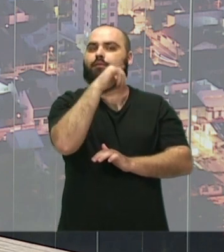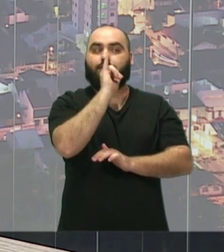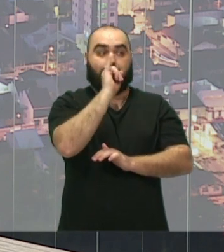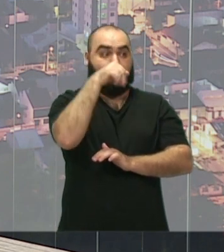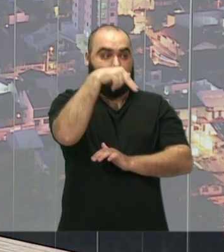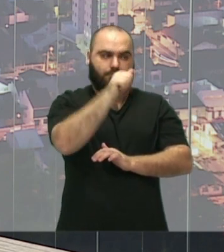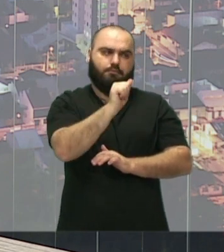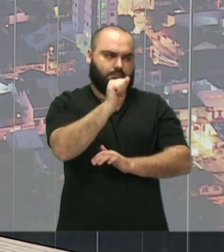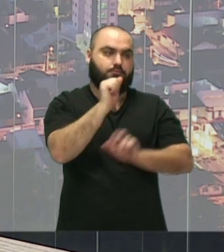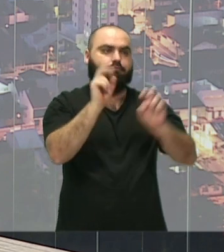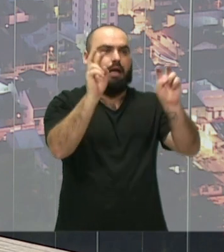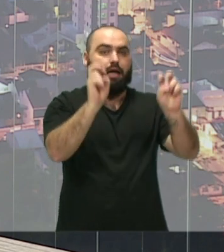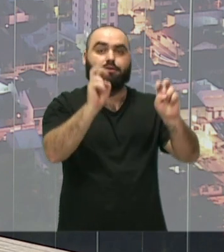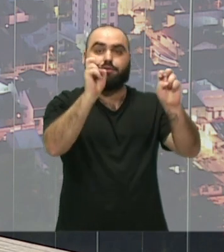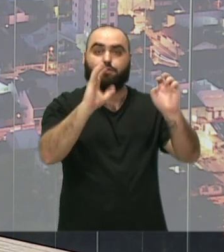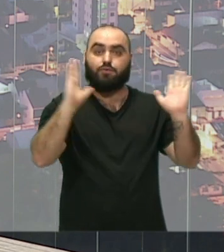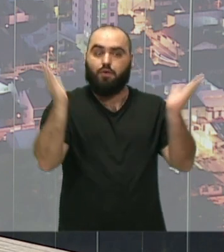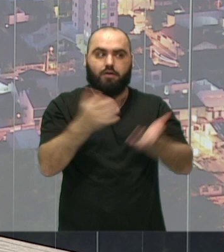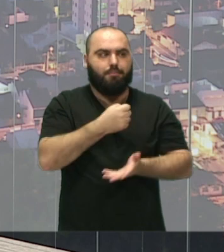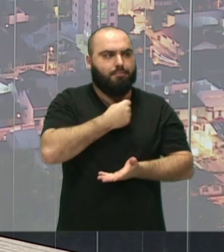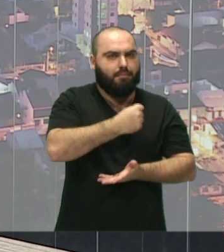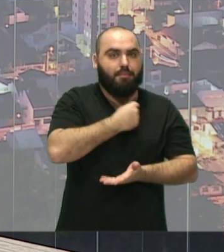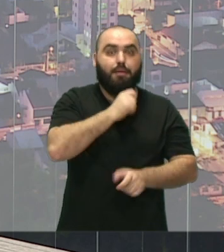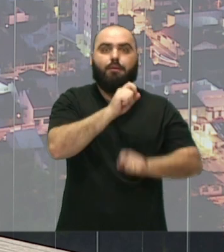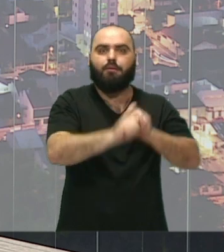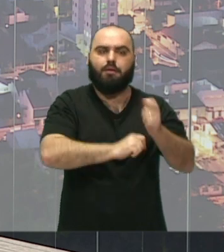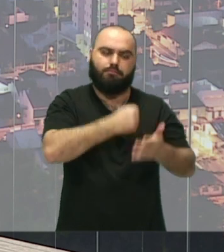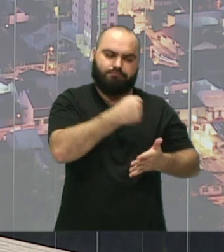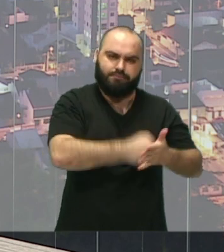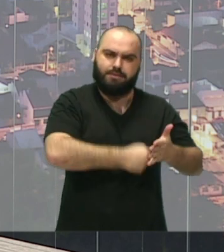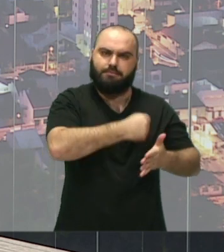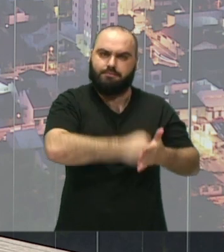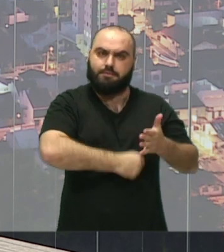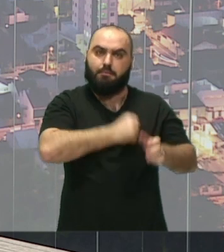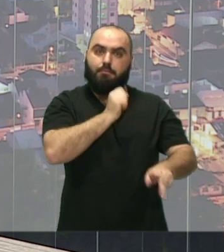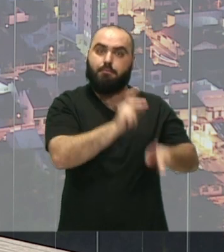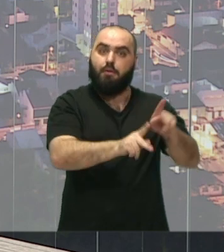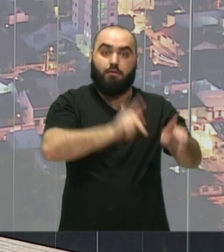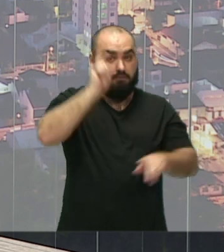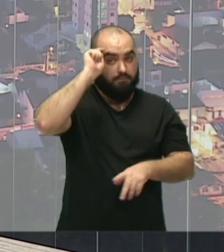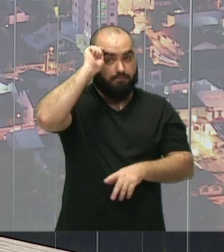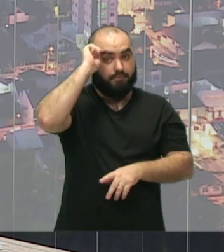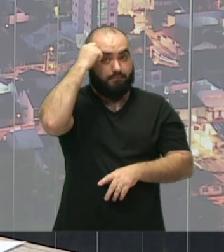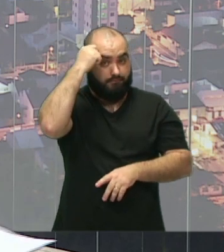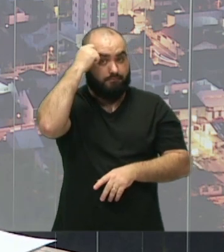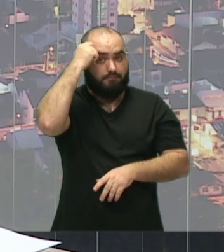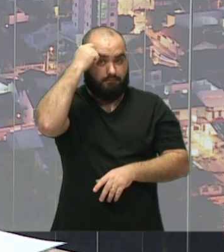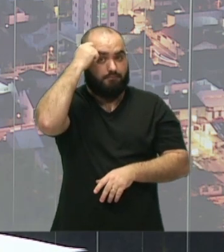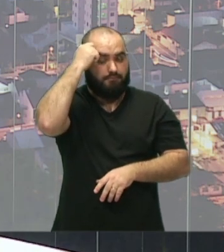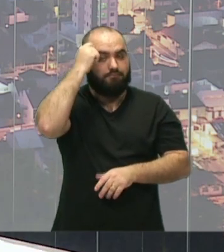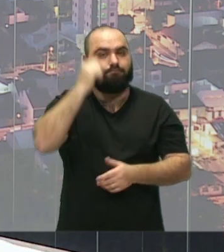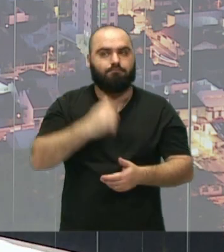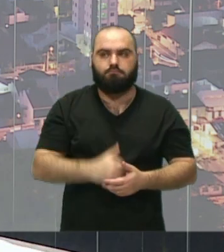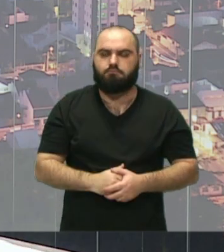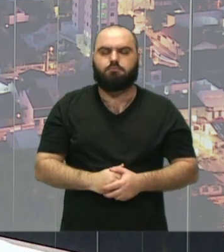preto, né, contra a estigmatização, contra tudo que aconteceu. E a gente falava, né, agora há pouco tu